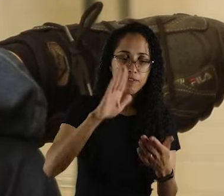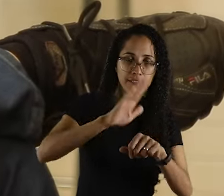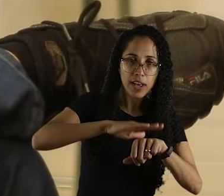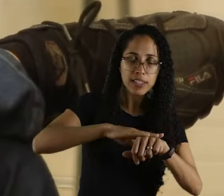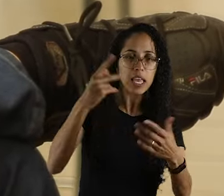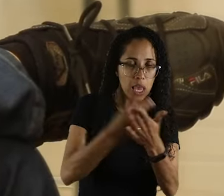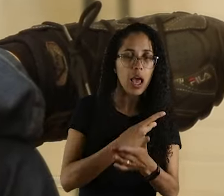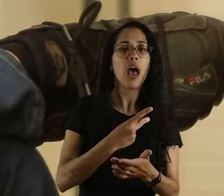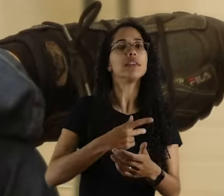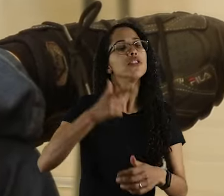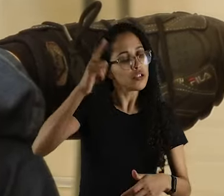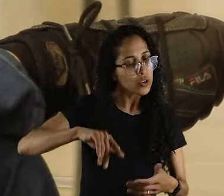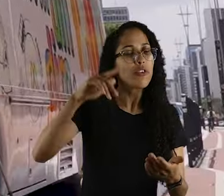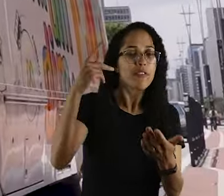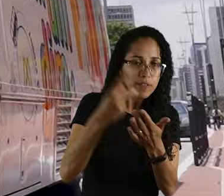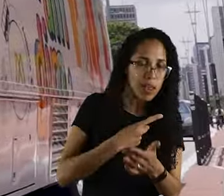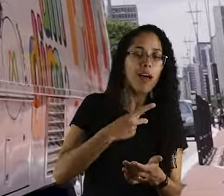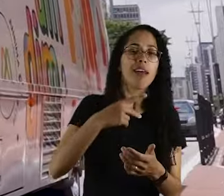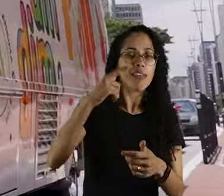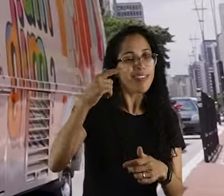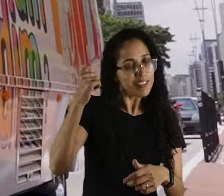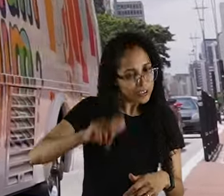faz de novo.